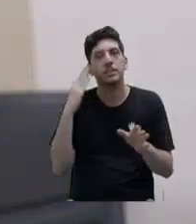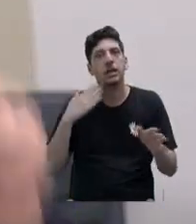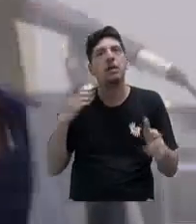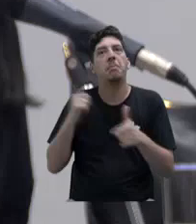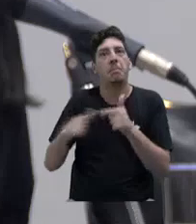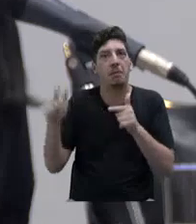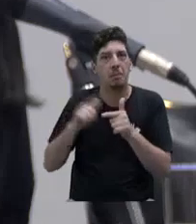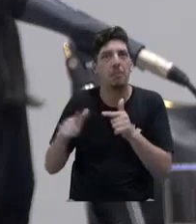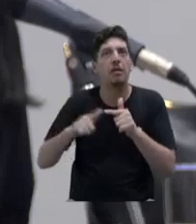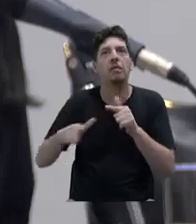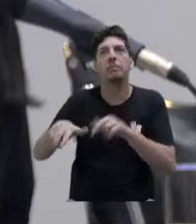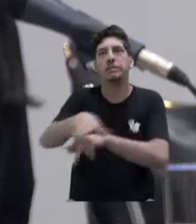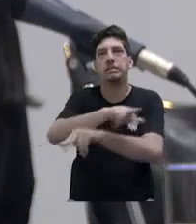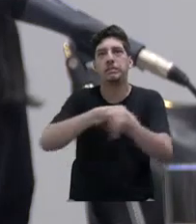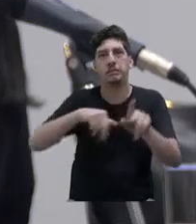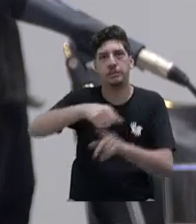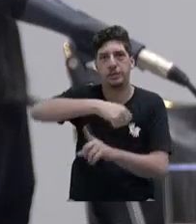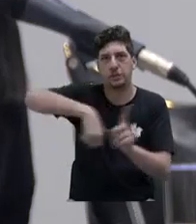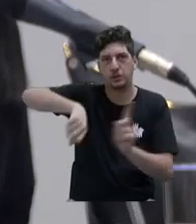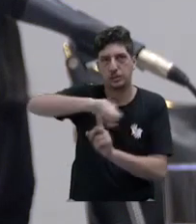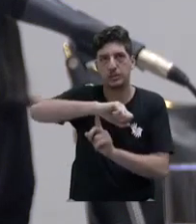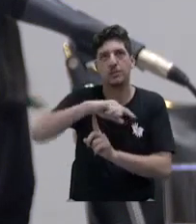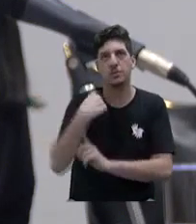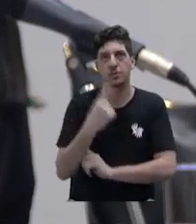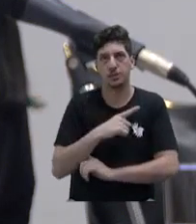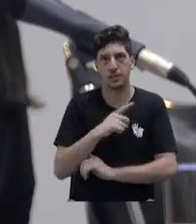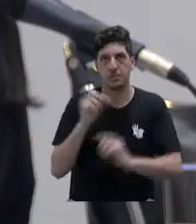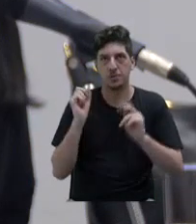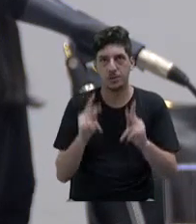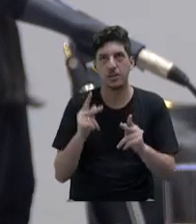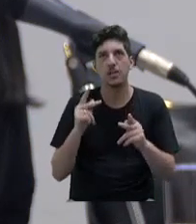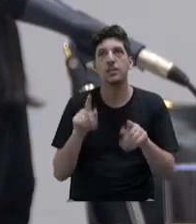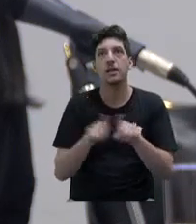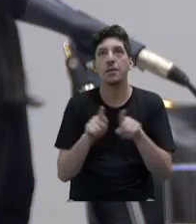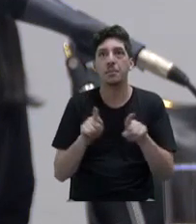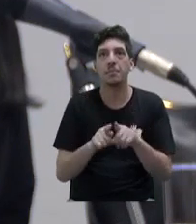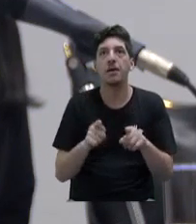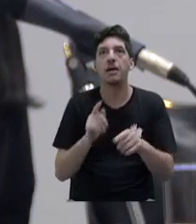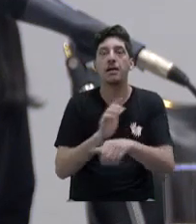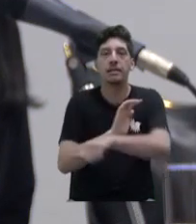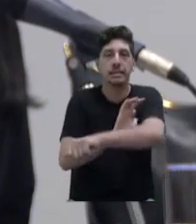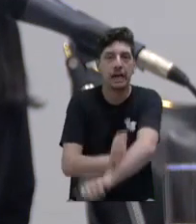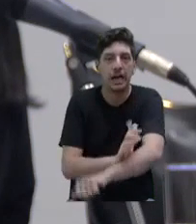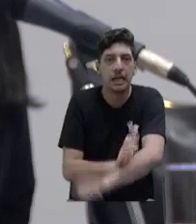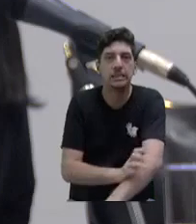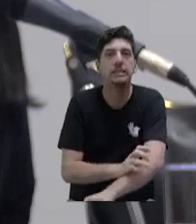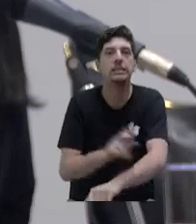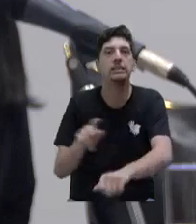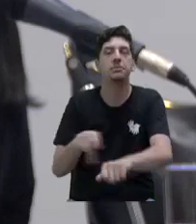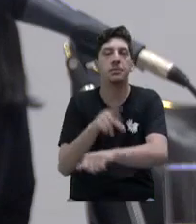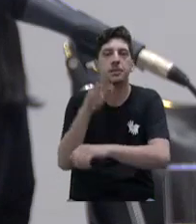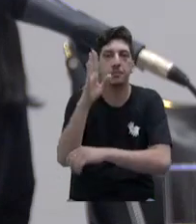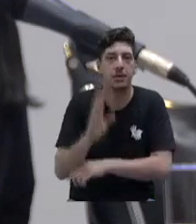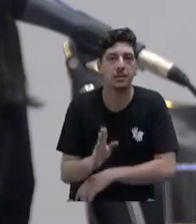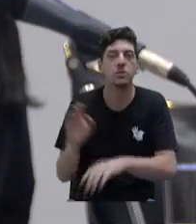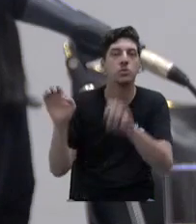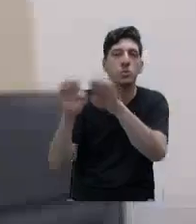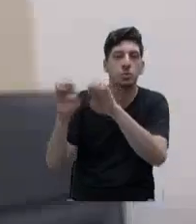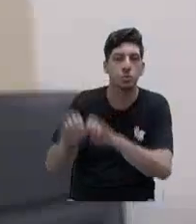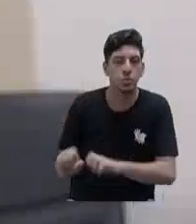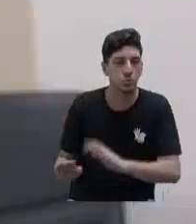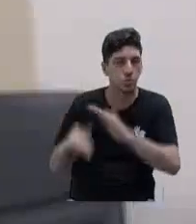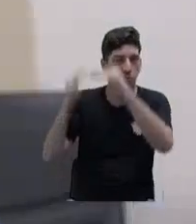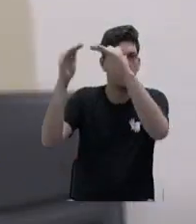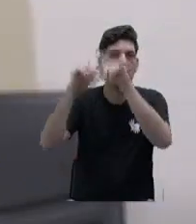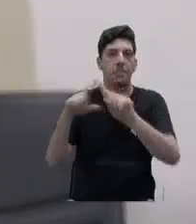nós temos das diferenças sociais que nós temos, o racismo que nós temos no país, estrutural, estruturante, mas